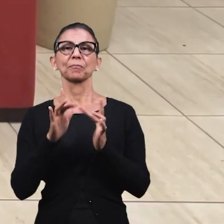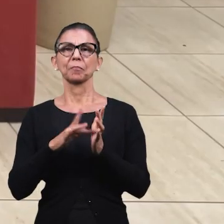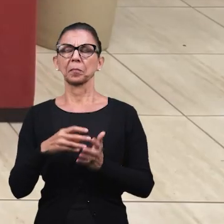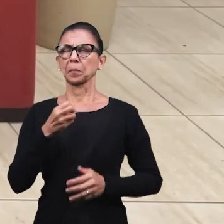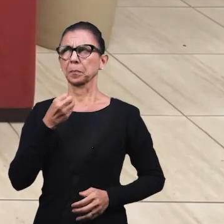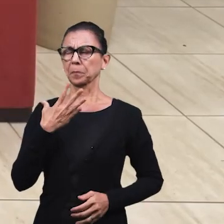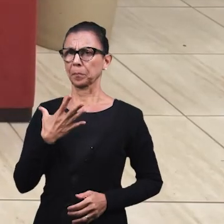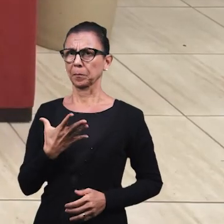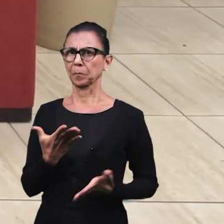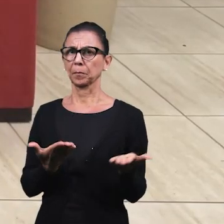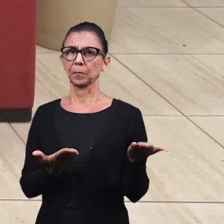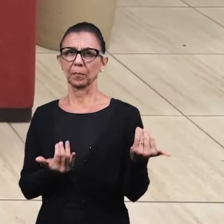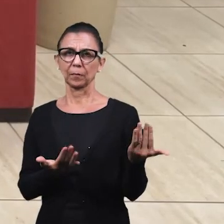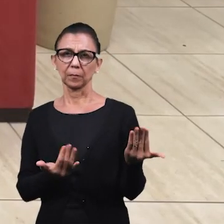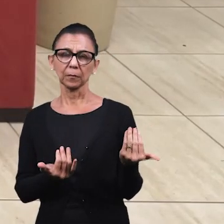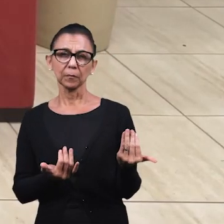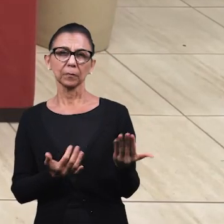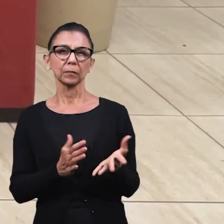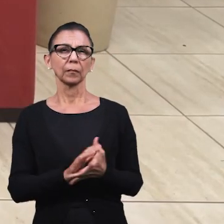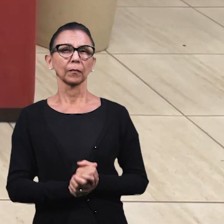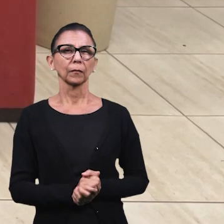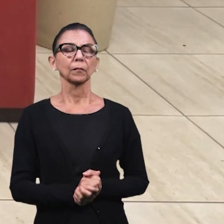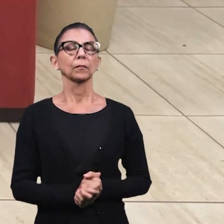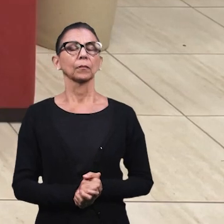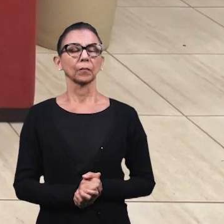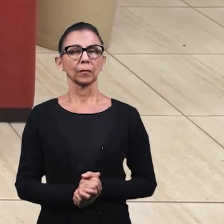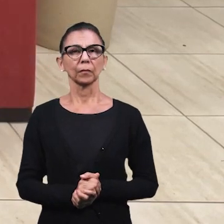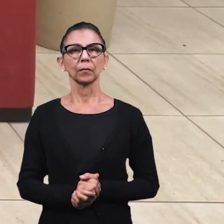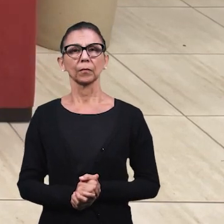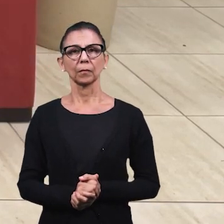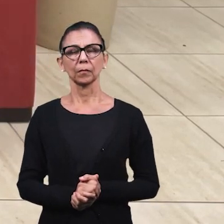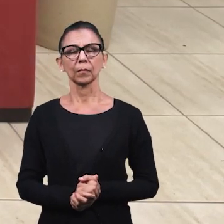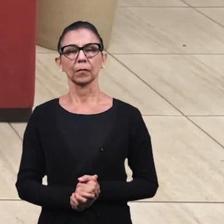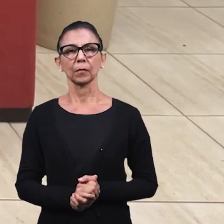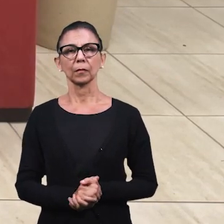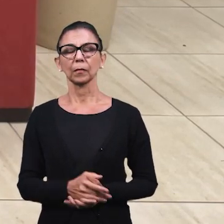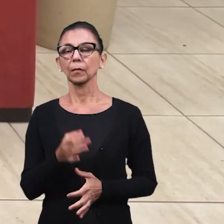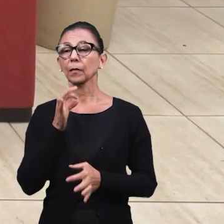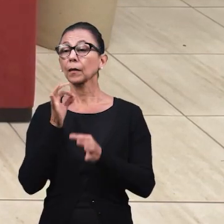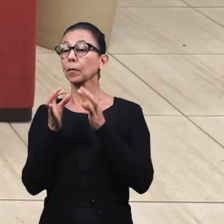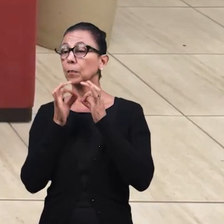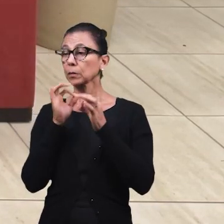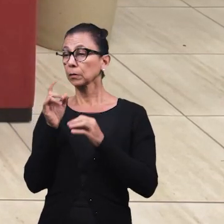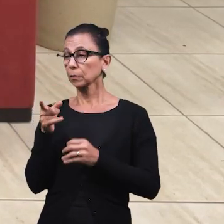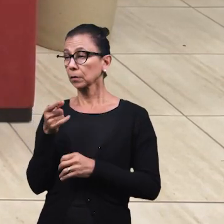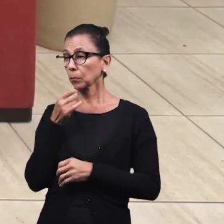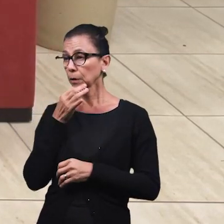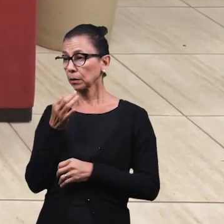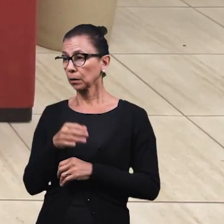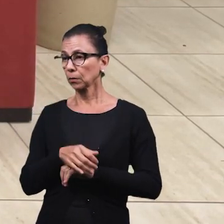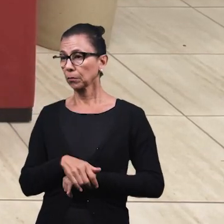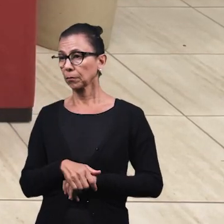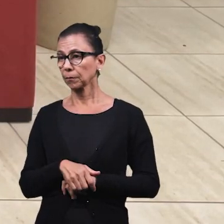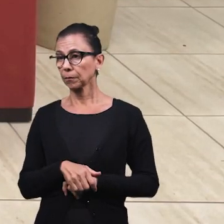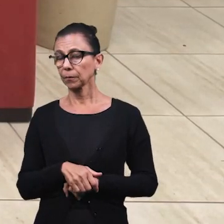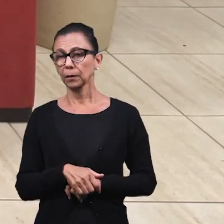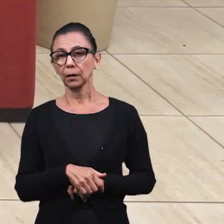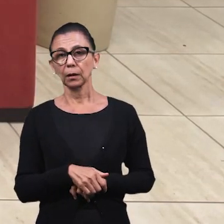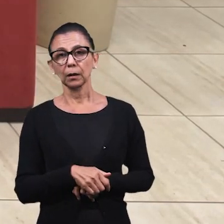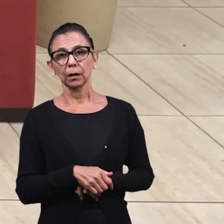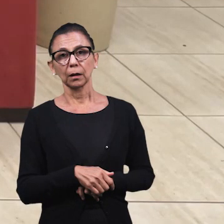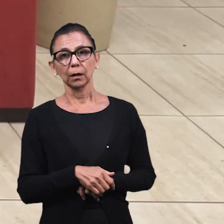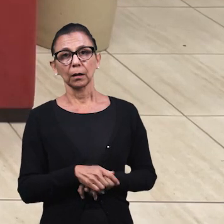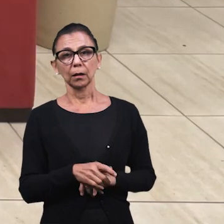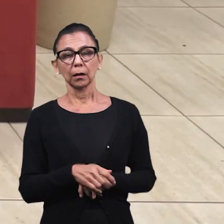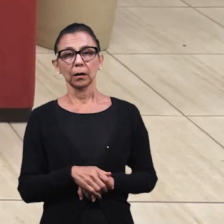Glória a Jesus. Muito bom os nossos jovens participando também de forma tão ativa. Quais são os comentários que vocês têm a fazer?